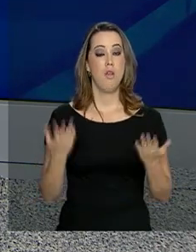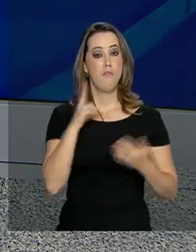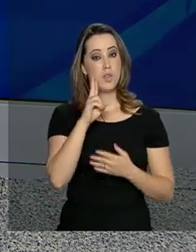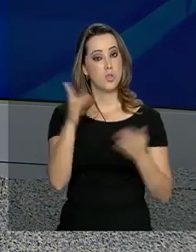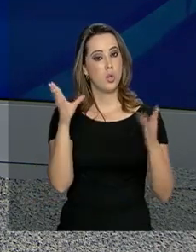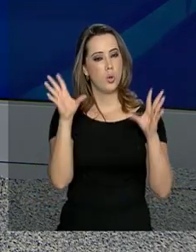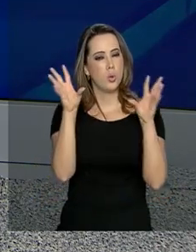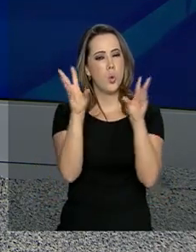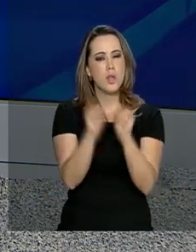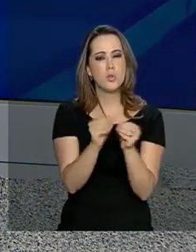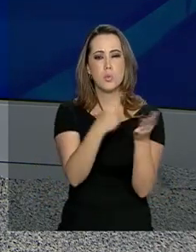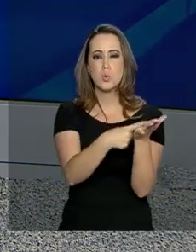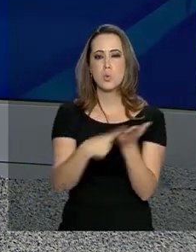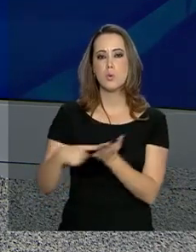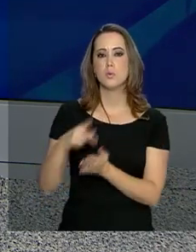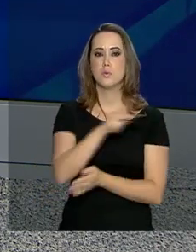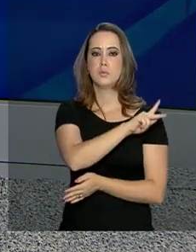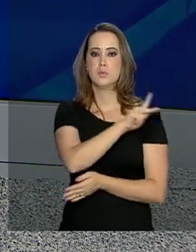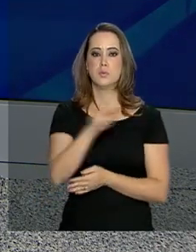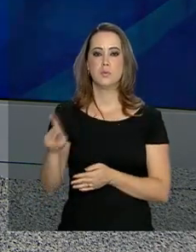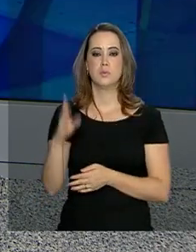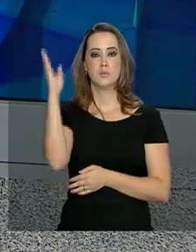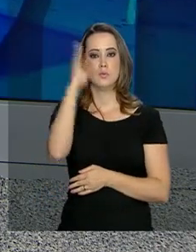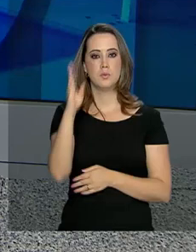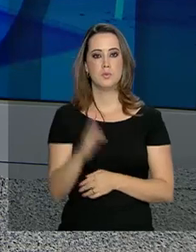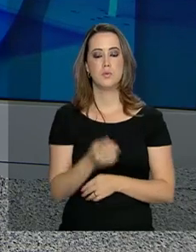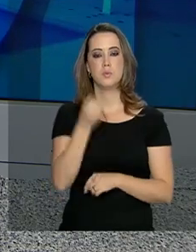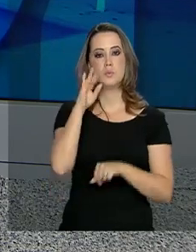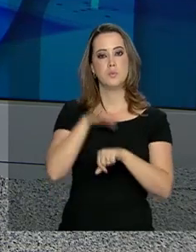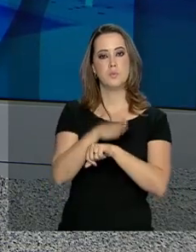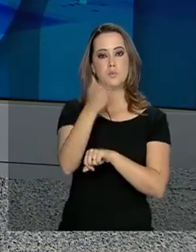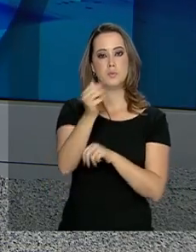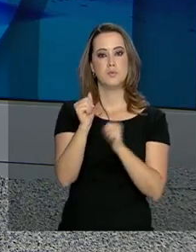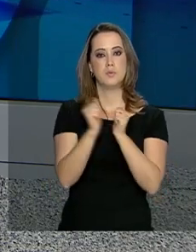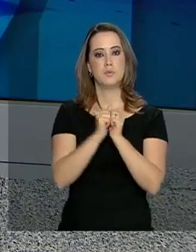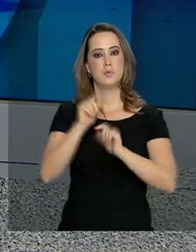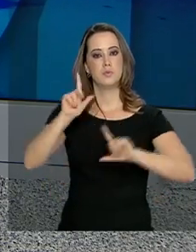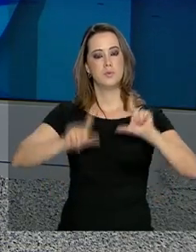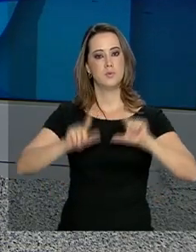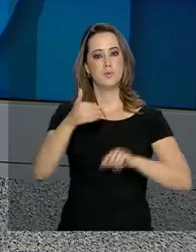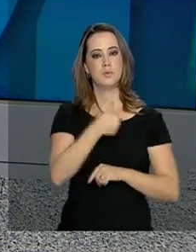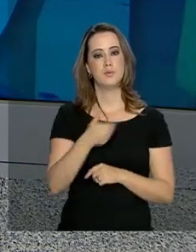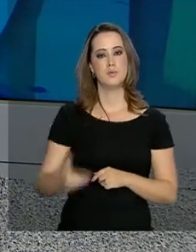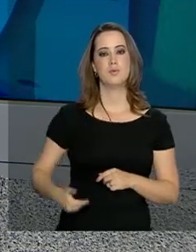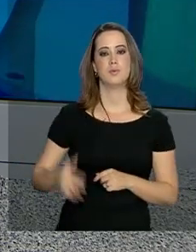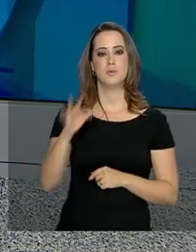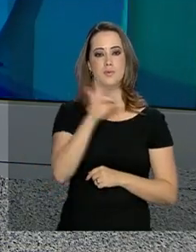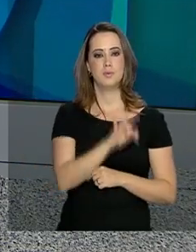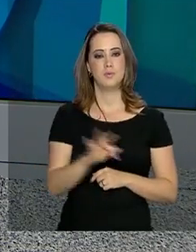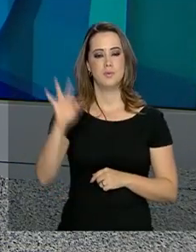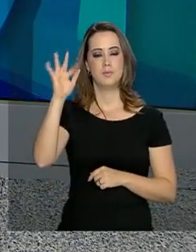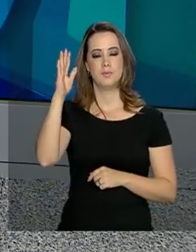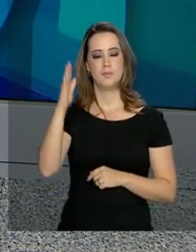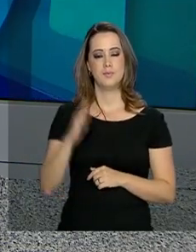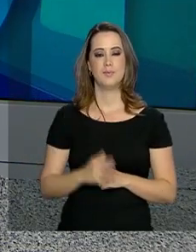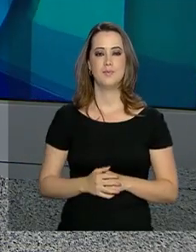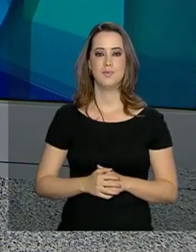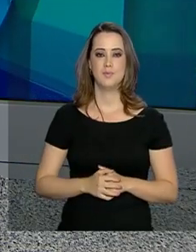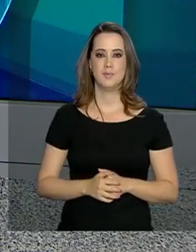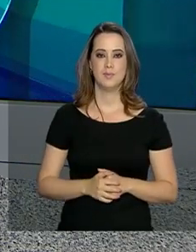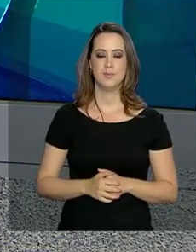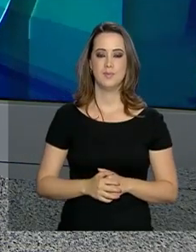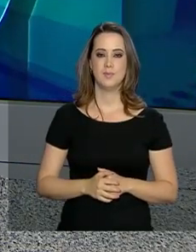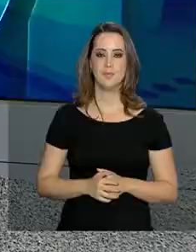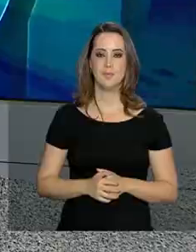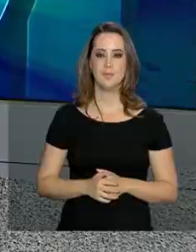Acompanhe agora um resumo da agenda de hoje do Presidente da República. Uma boa noite para você e continue com a gente aqui na NBR e a TV do